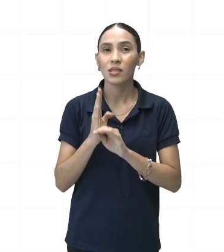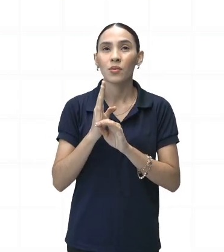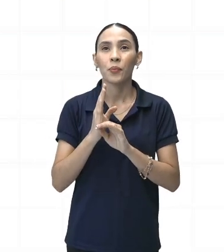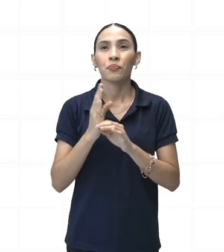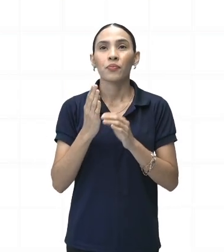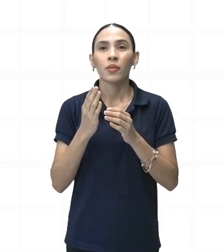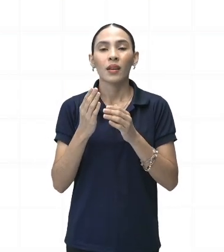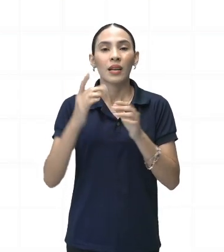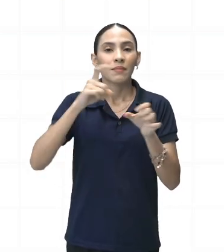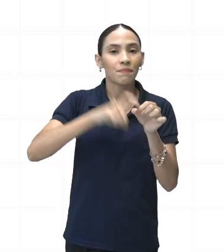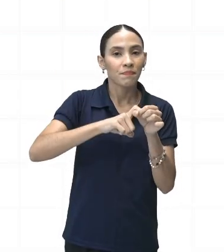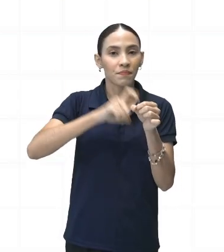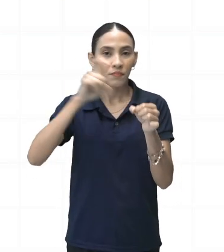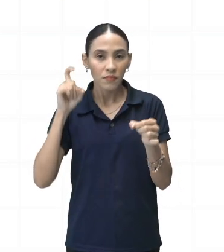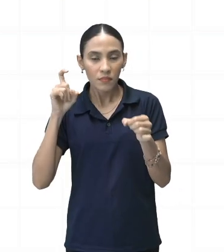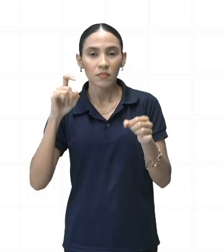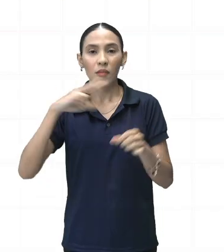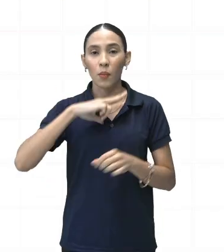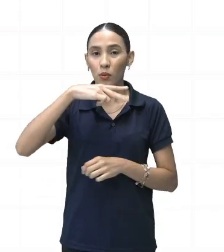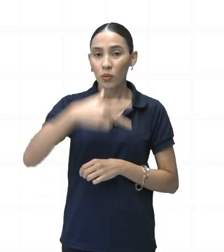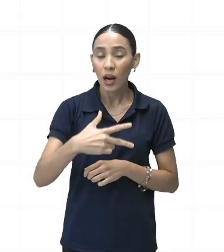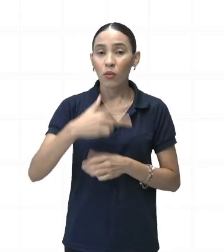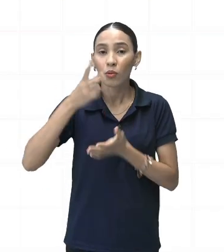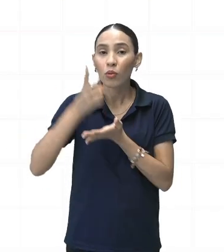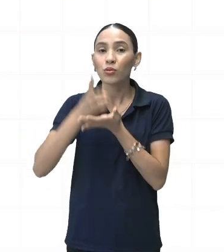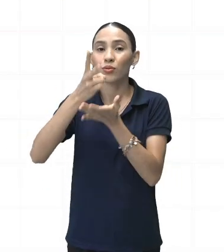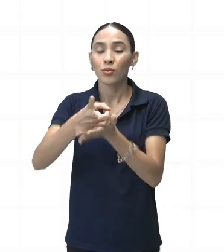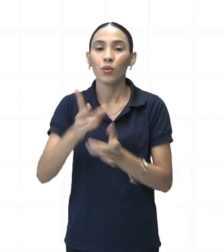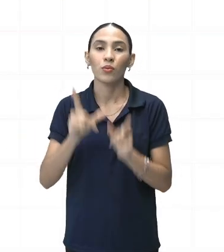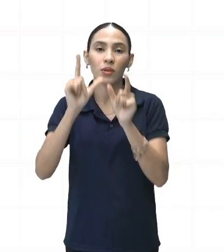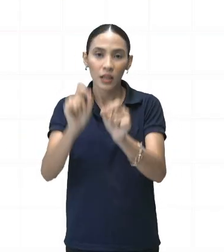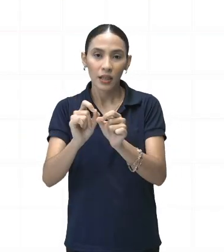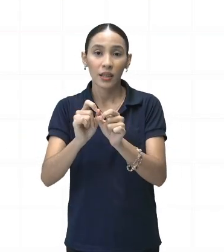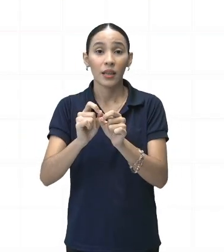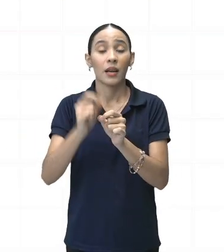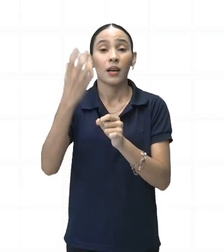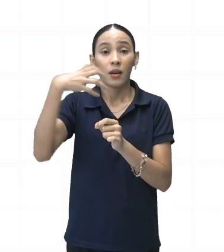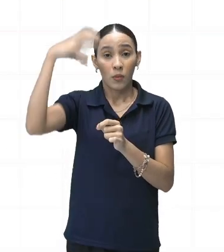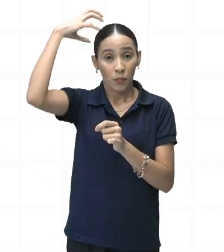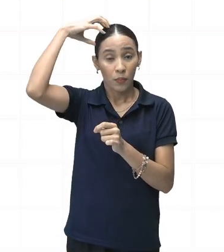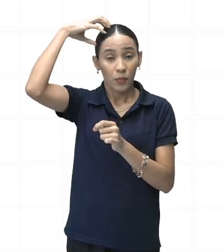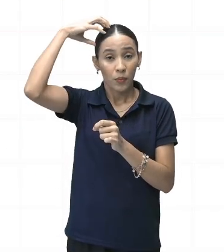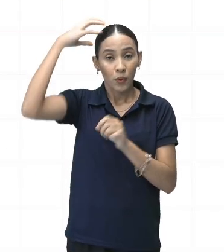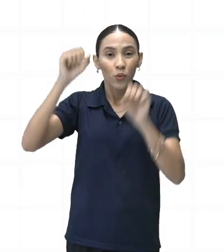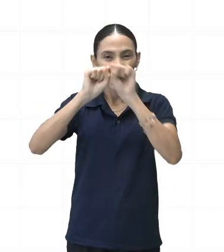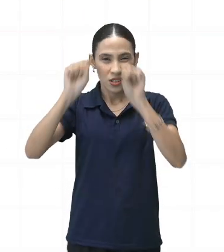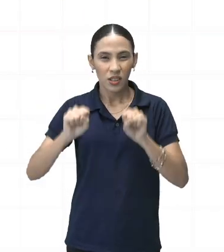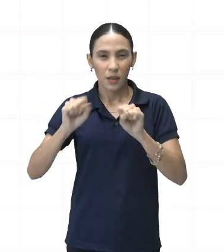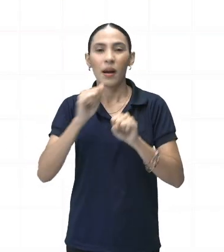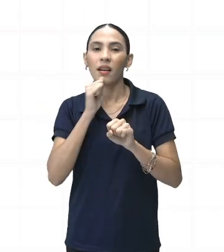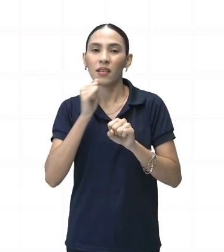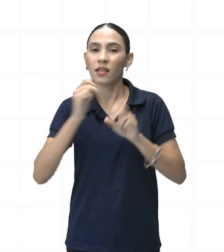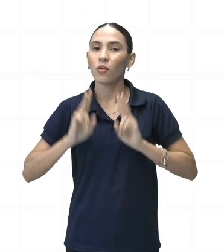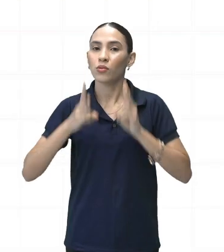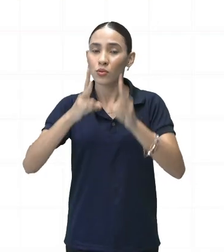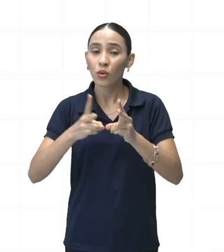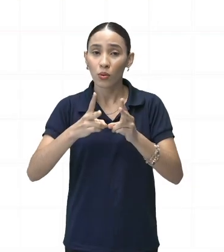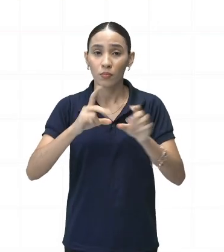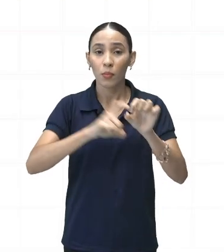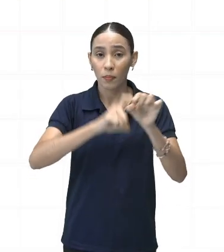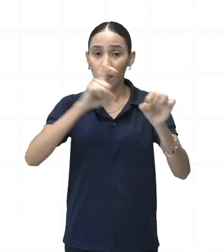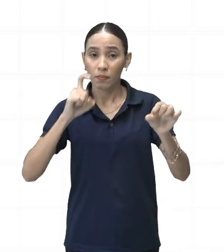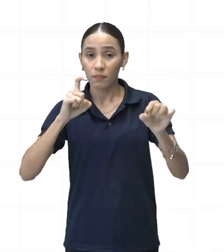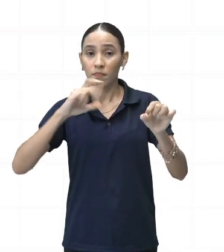se desvinculou de Portugal, manteve ainda a questão da monarquia, certo? Deixou de ser